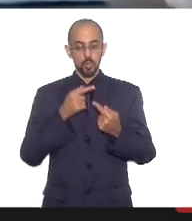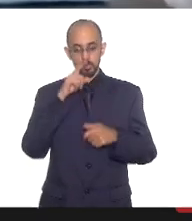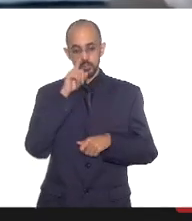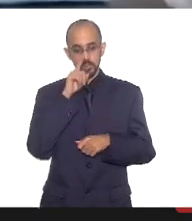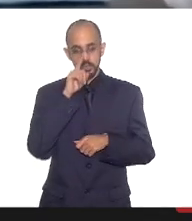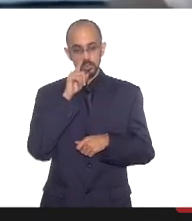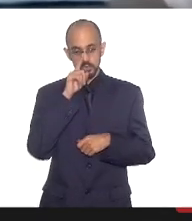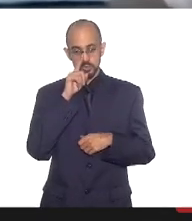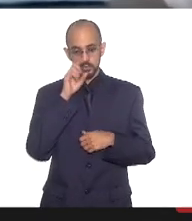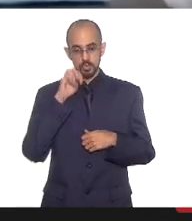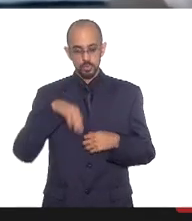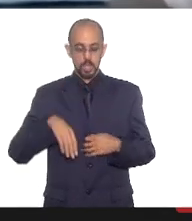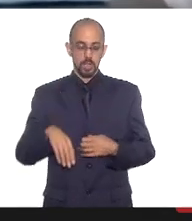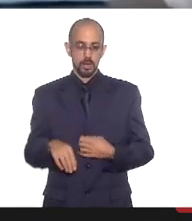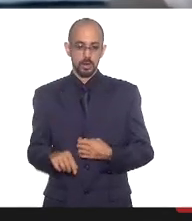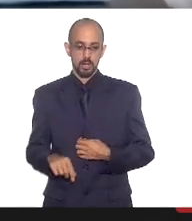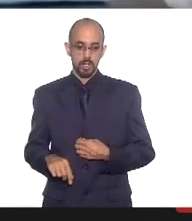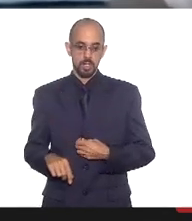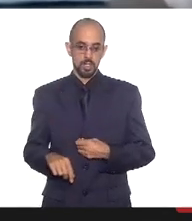é